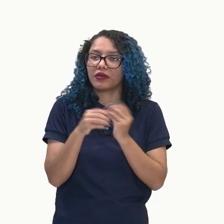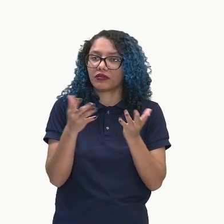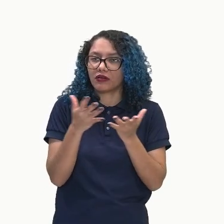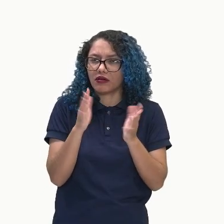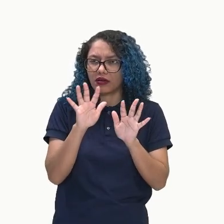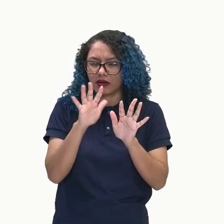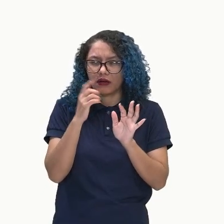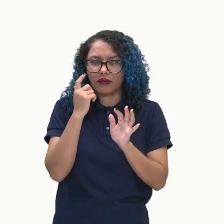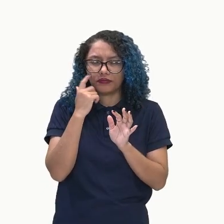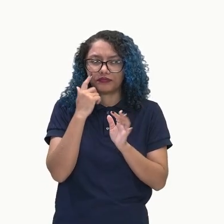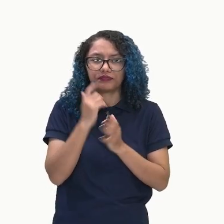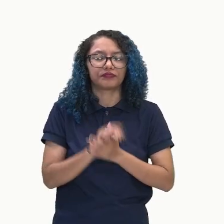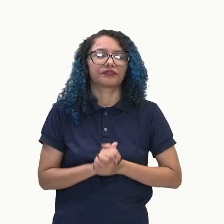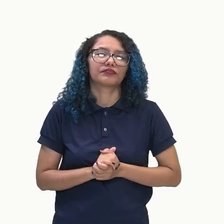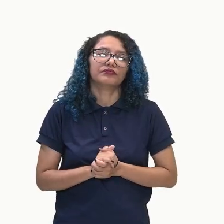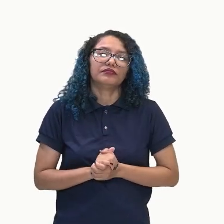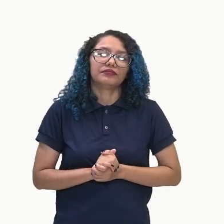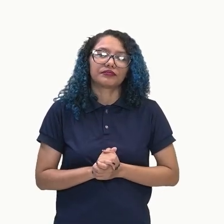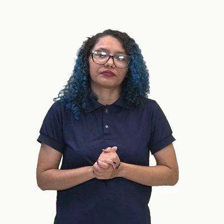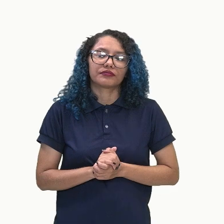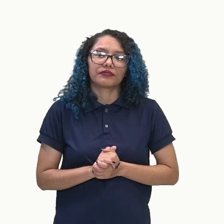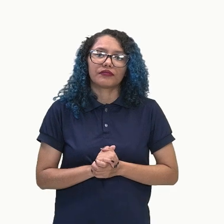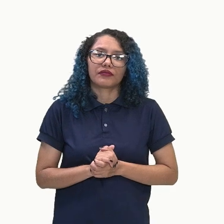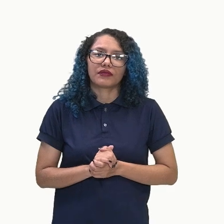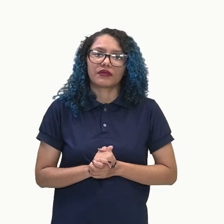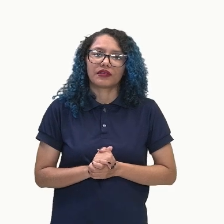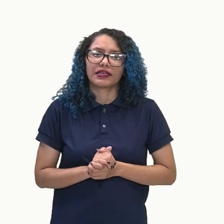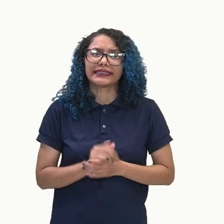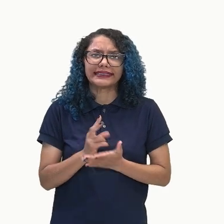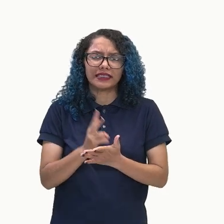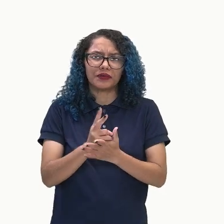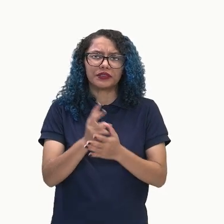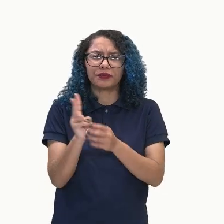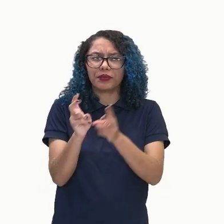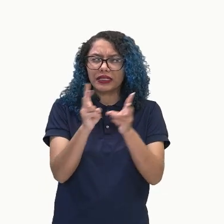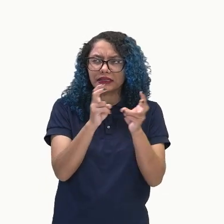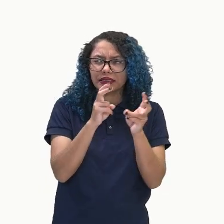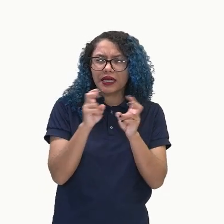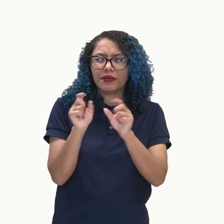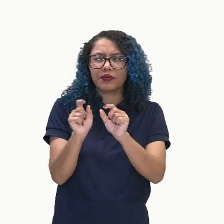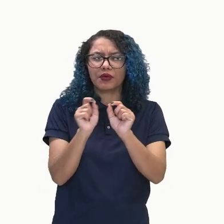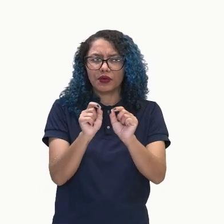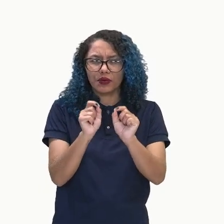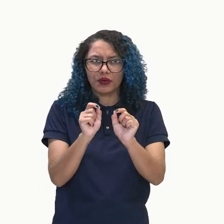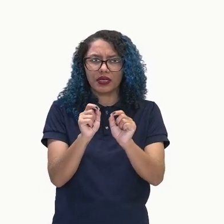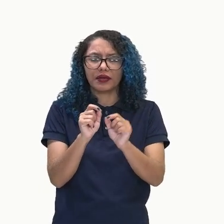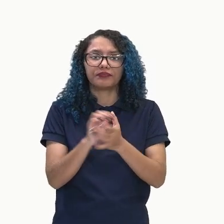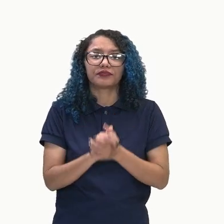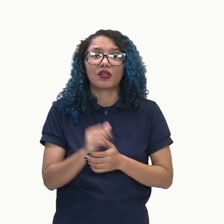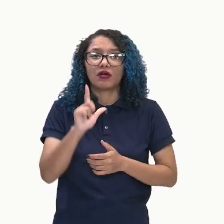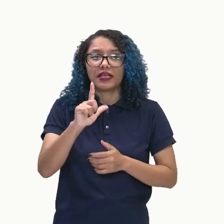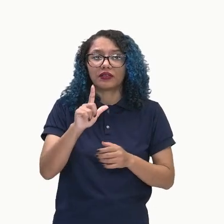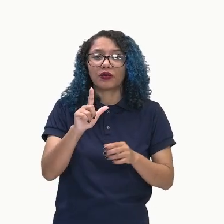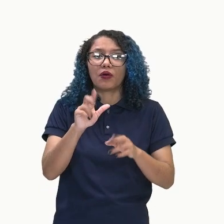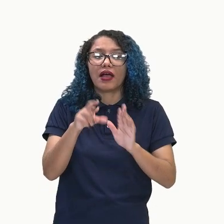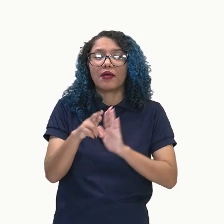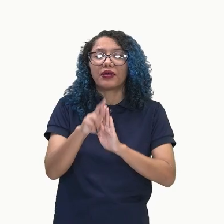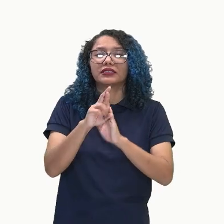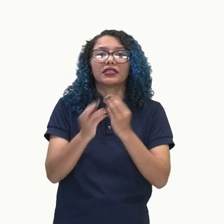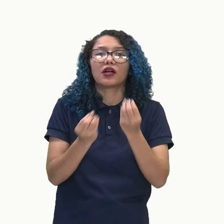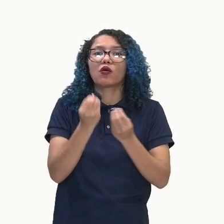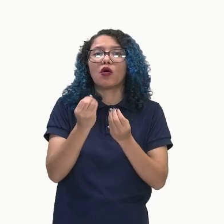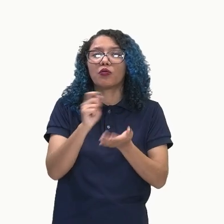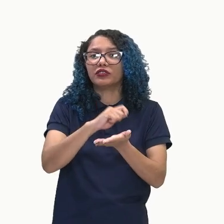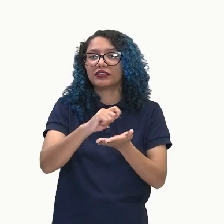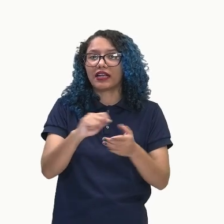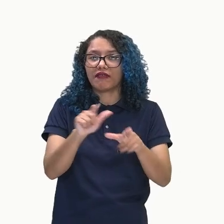muito habitual que se vê por aí é representar o litro com L minúsculo, não é? Isso aí é usual,